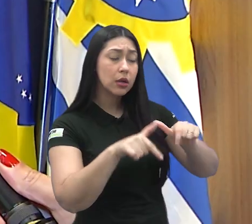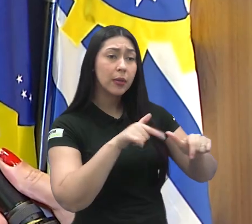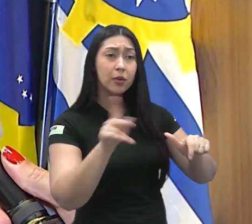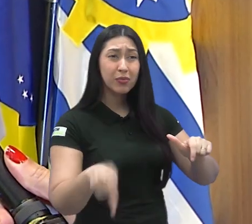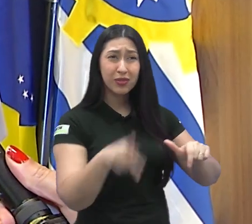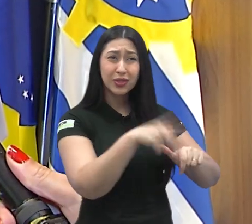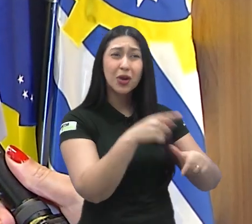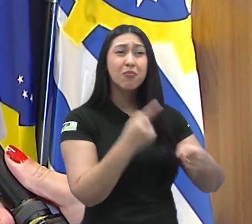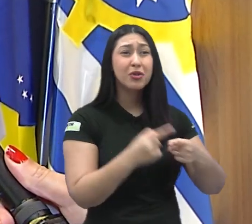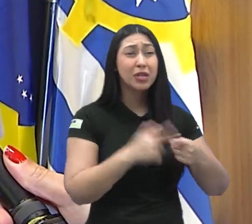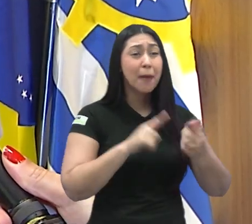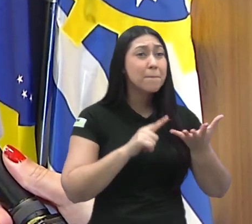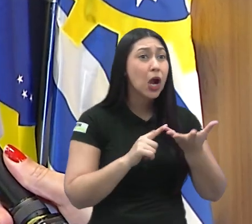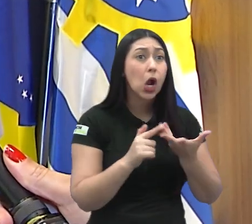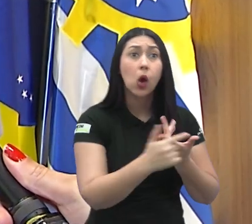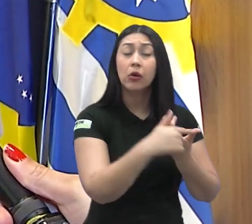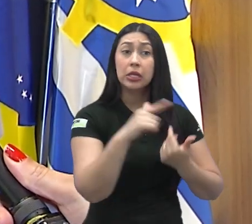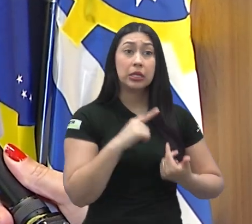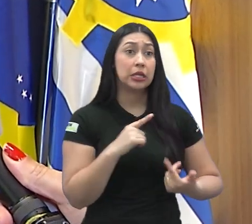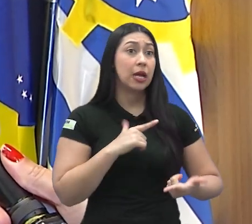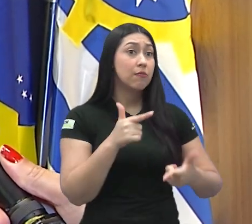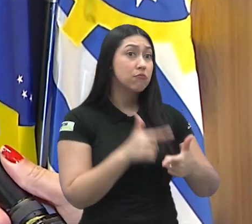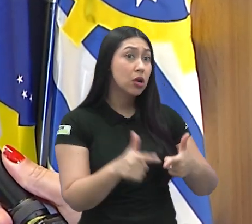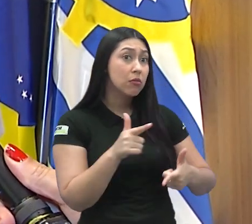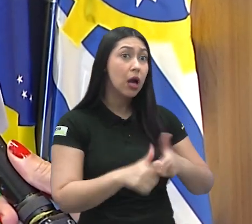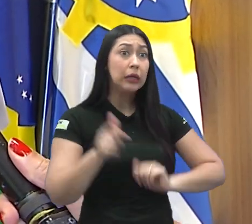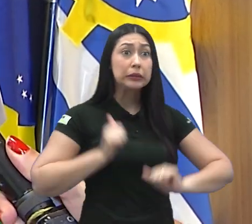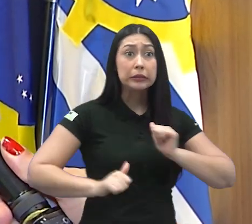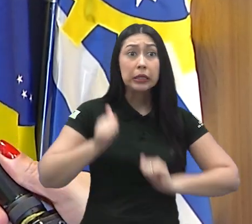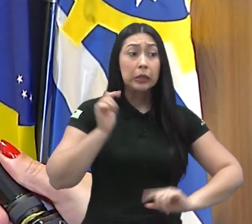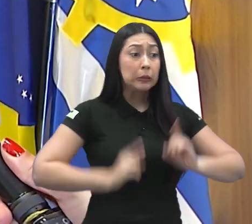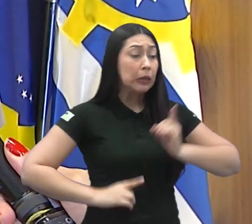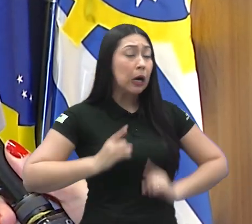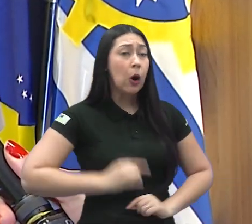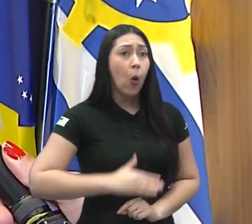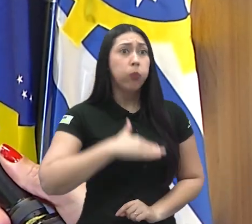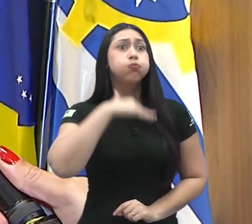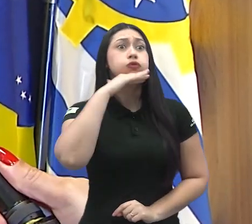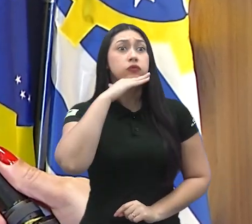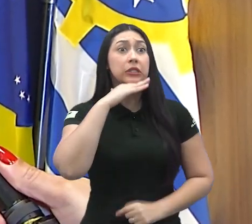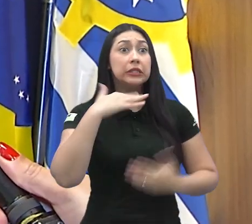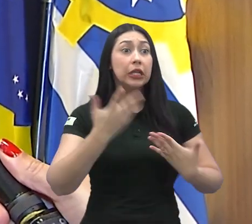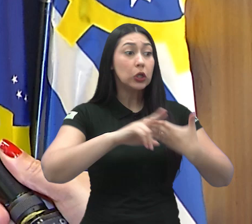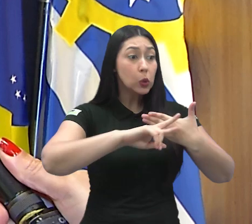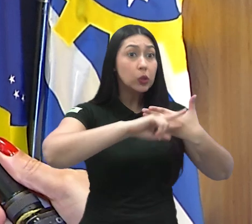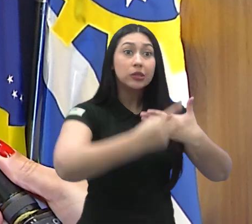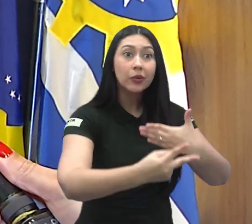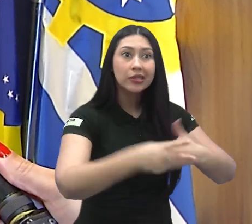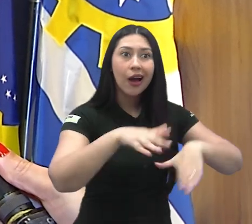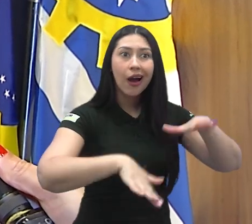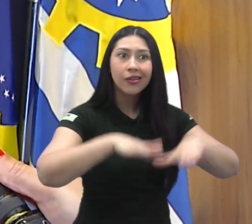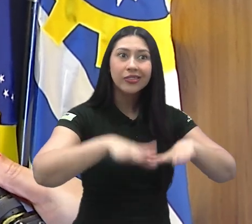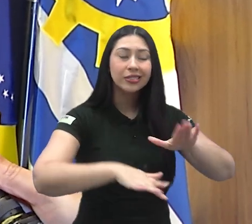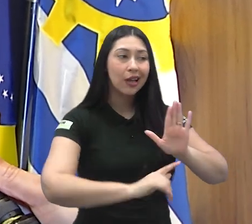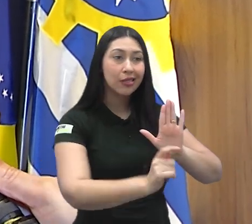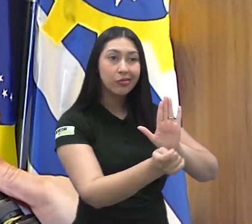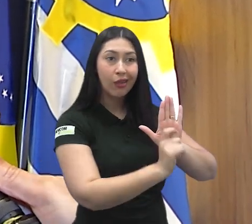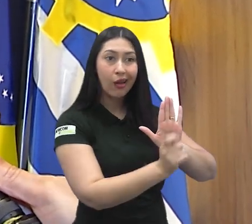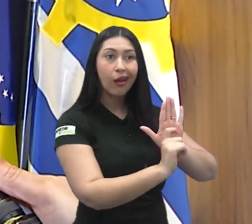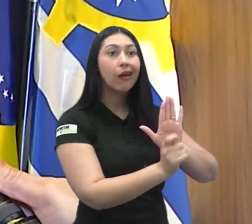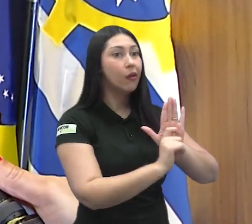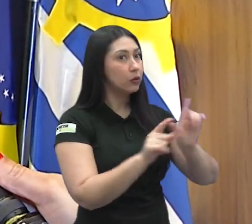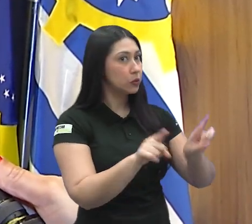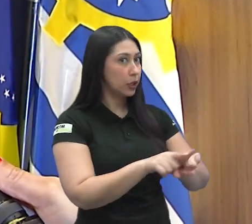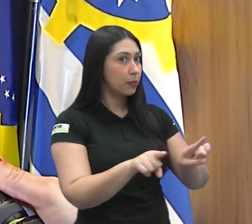temos muitos professores que estão passando por problema de ansiedade, de depressão, síndrome de burnout e que acabam recorrendo